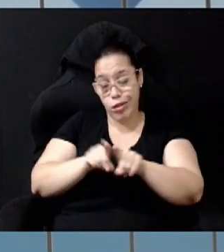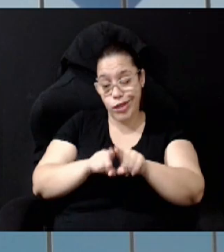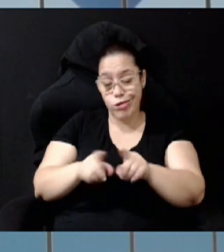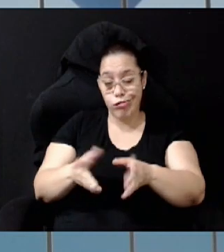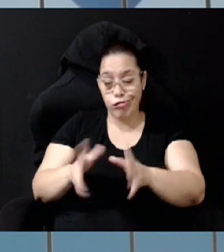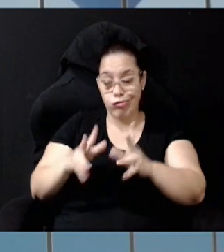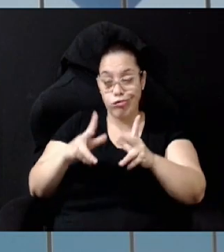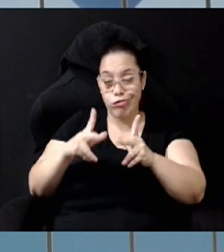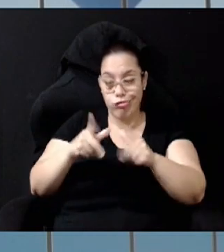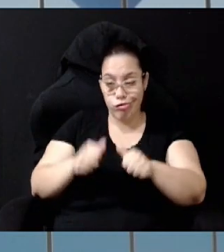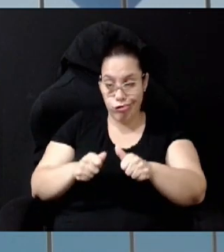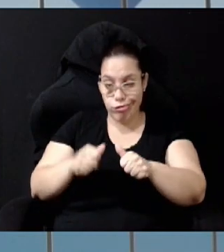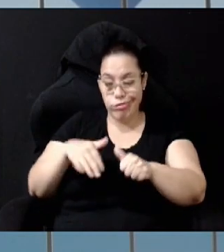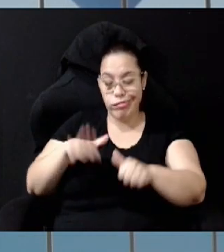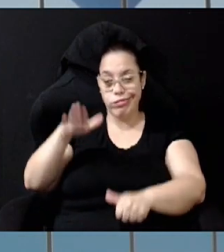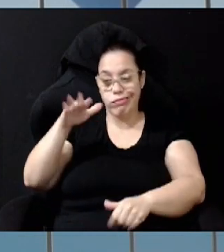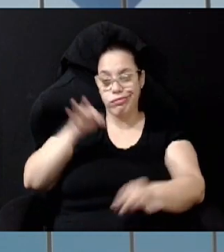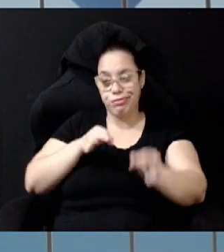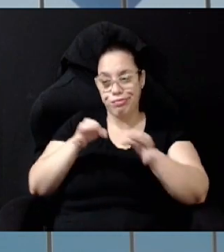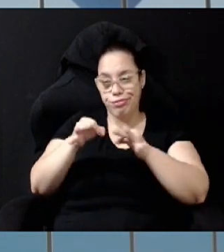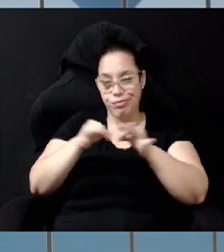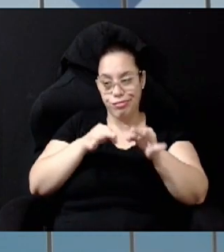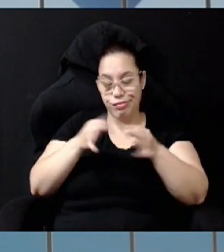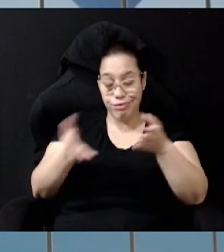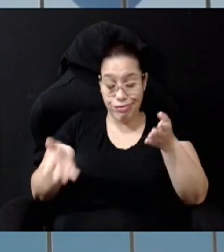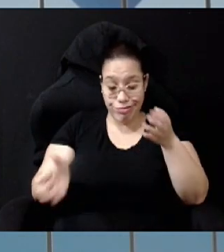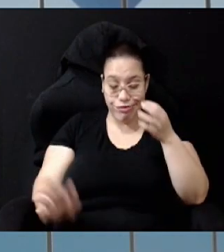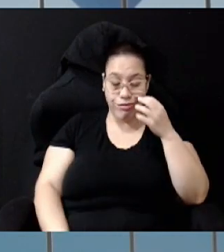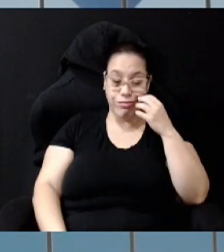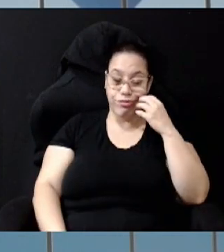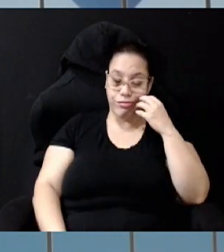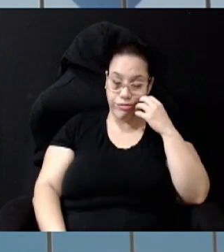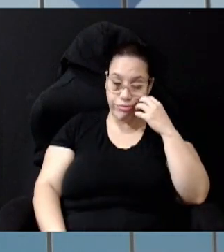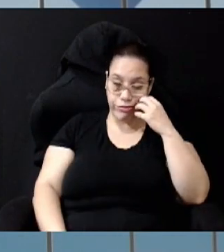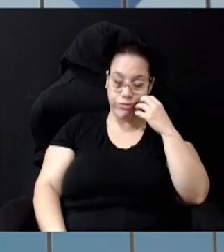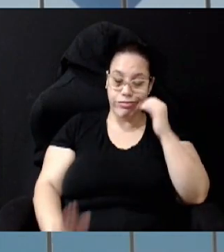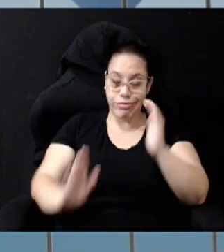estar mais preparado para o que vem pela frente, né?